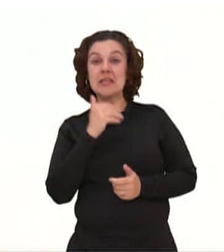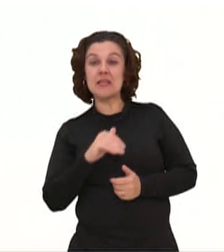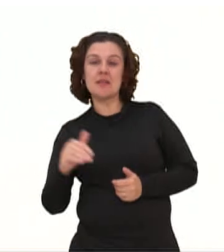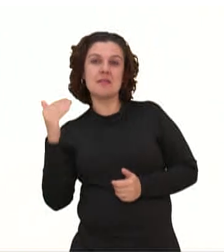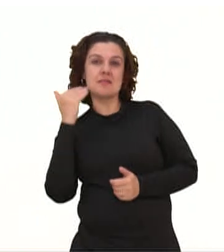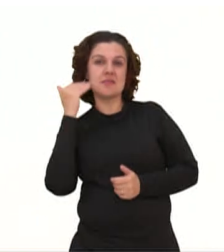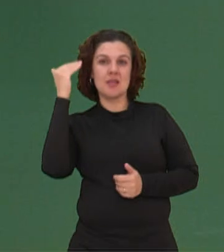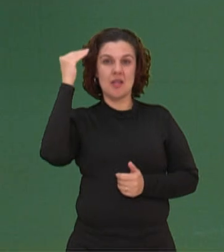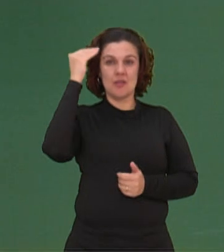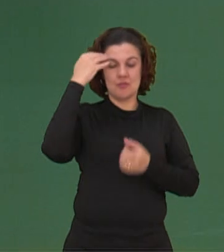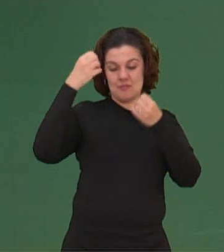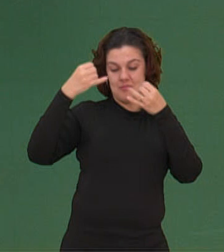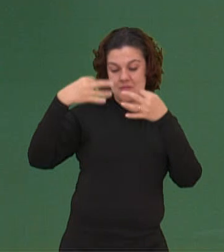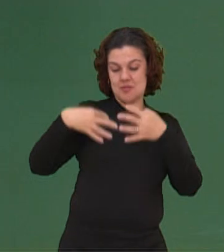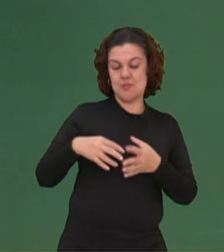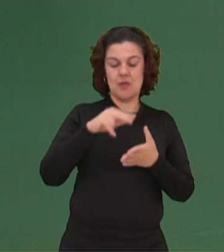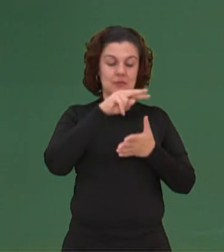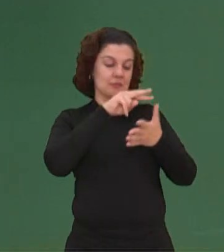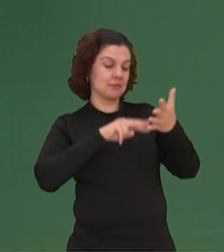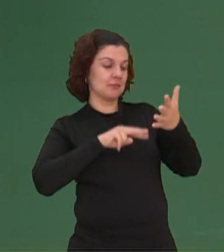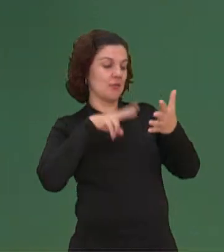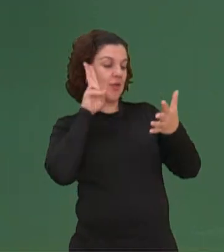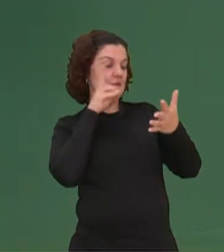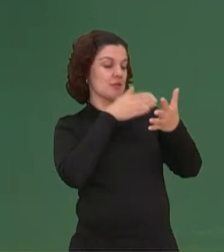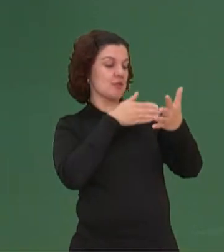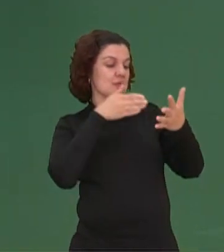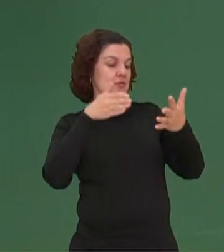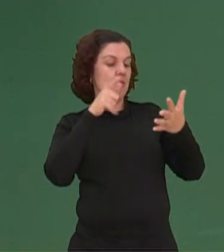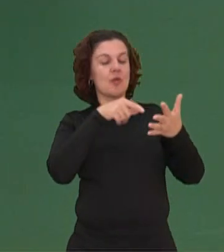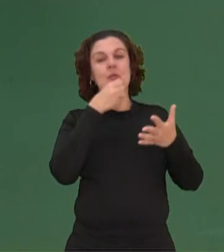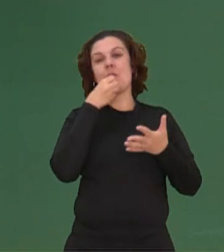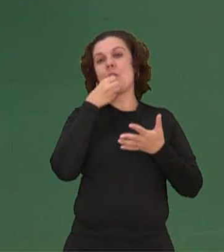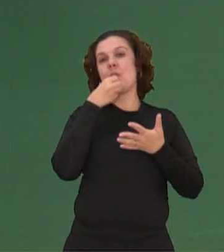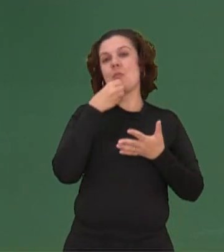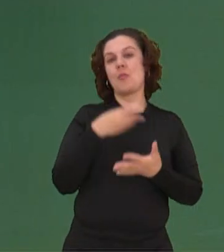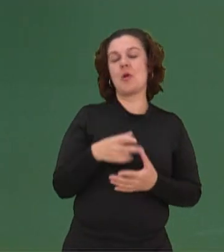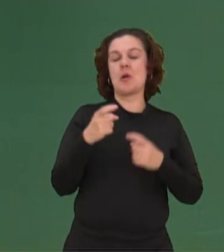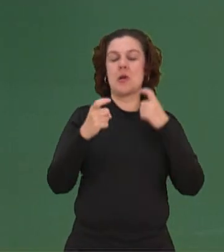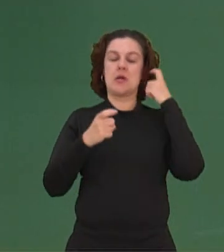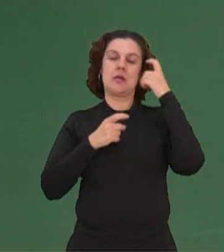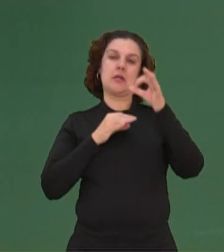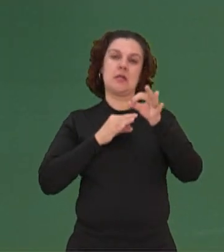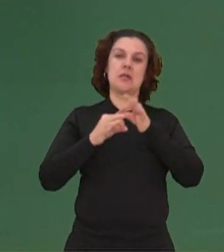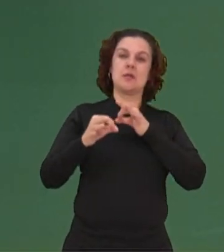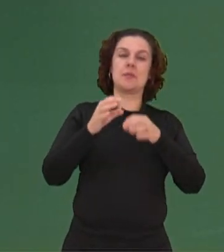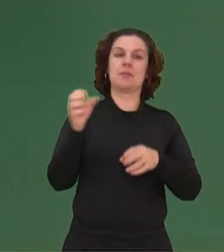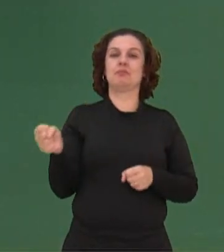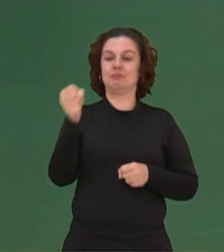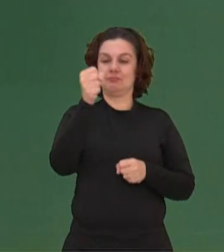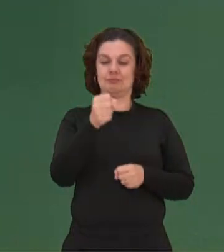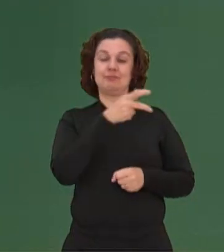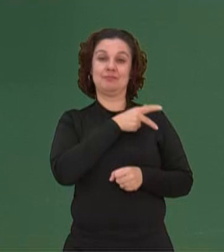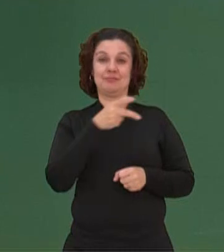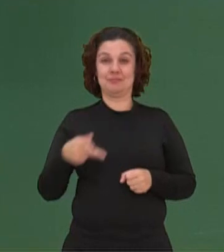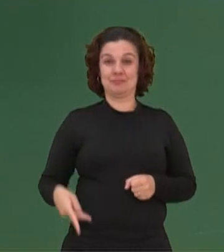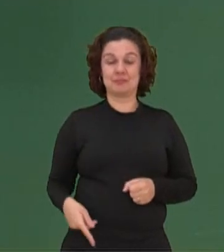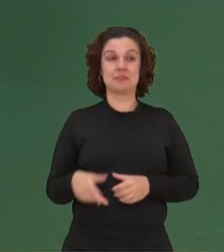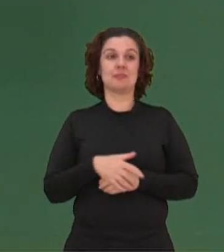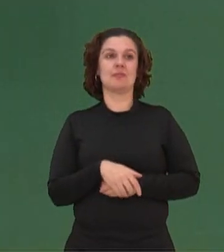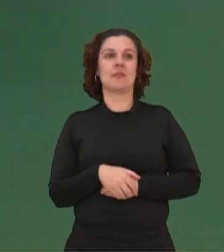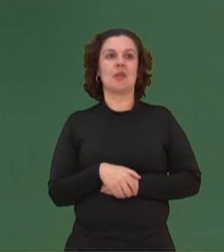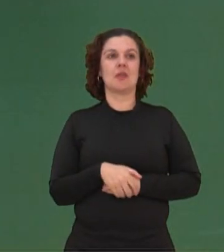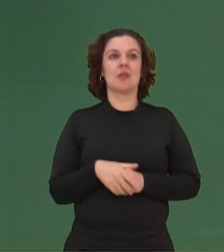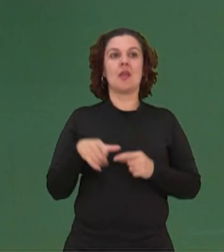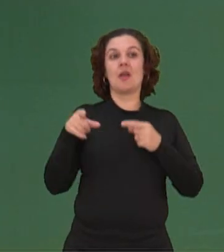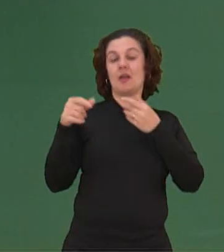adolescentes, contando a história do Getúlio Vargas como alguém que sempre se preparou para ser o nosso presidente. E aqui,